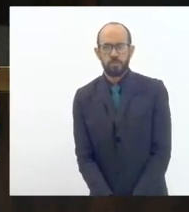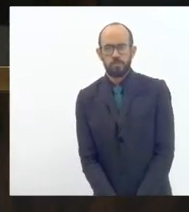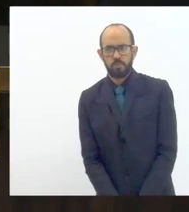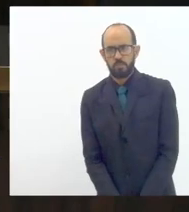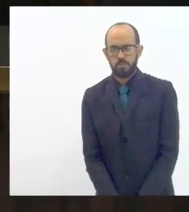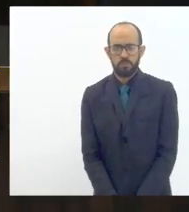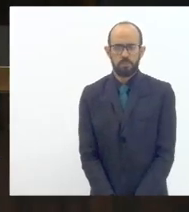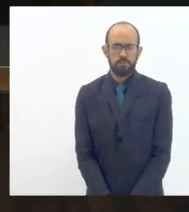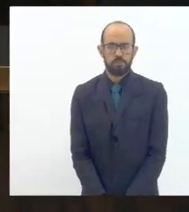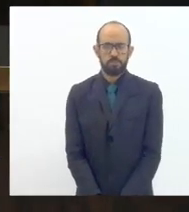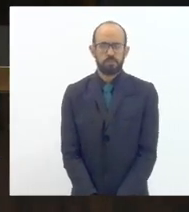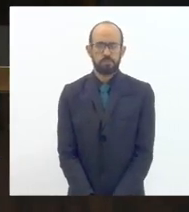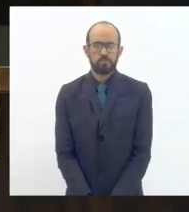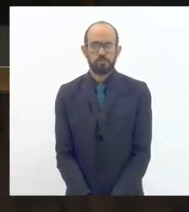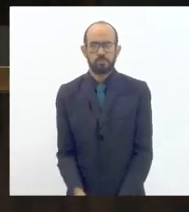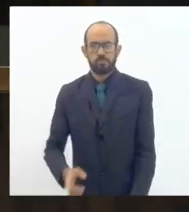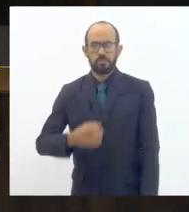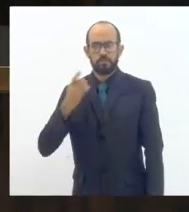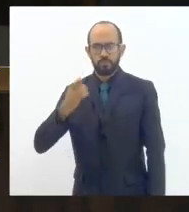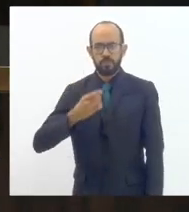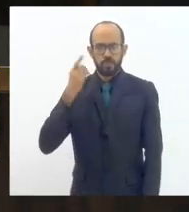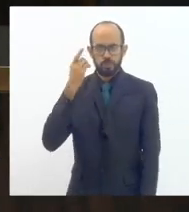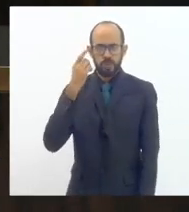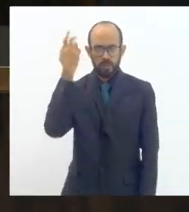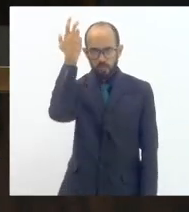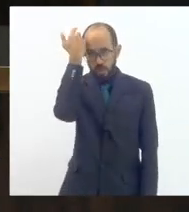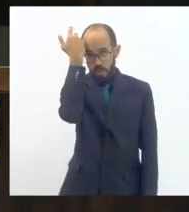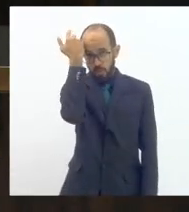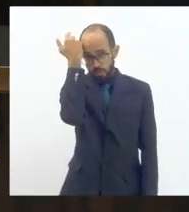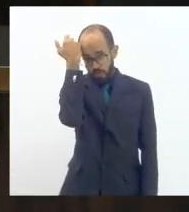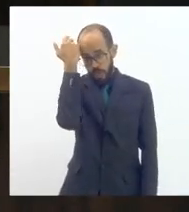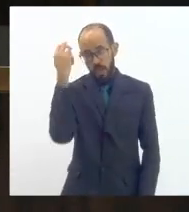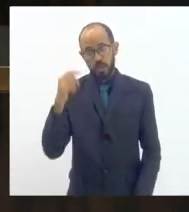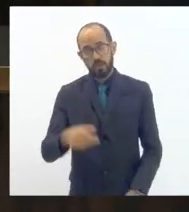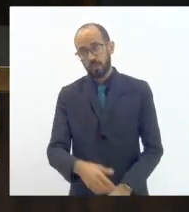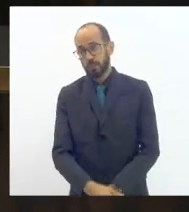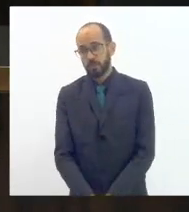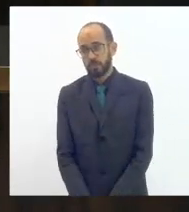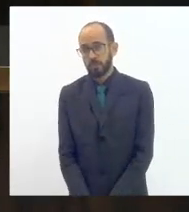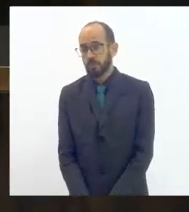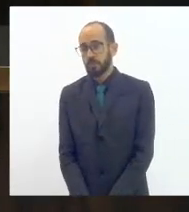Temos também a presença do deputado Eliomar Coelho.